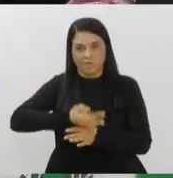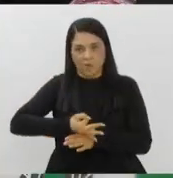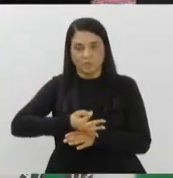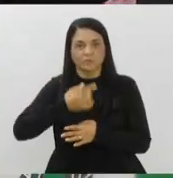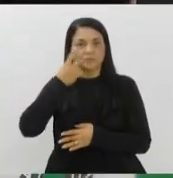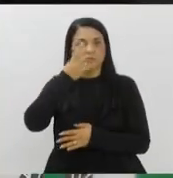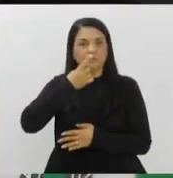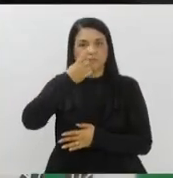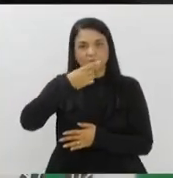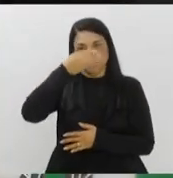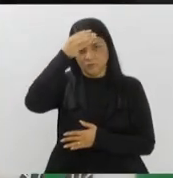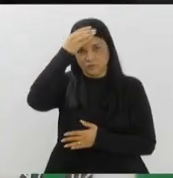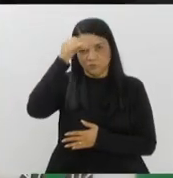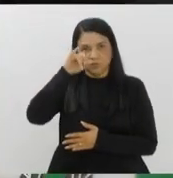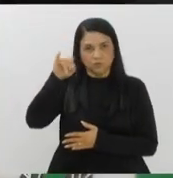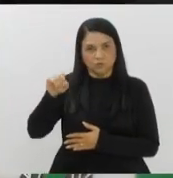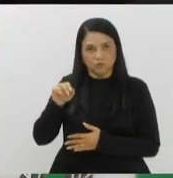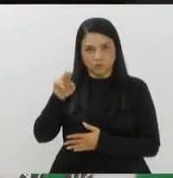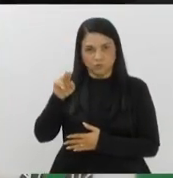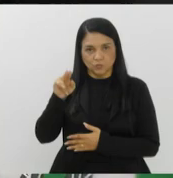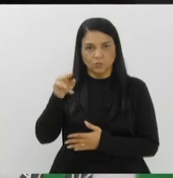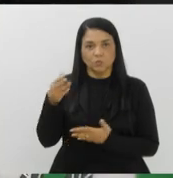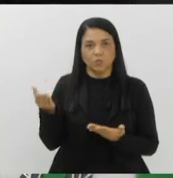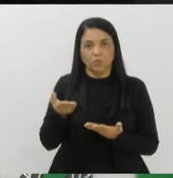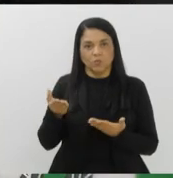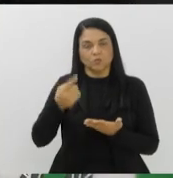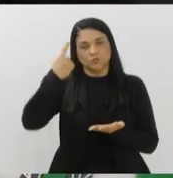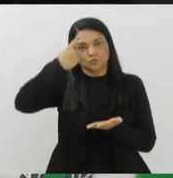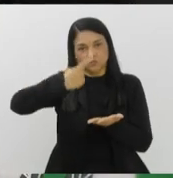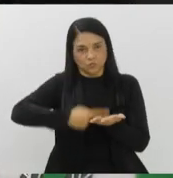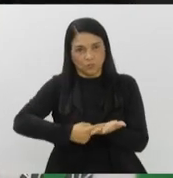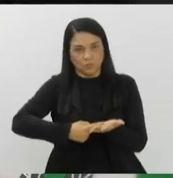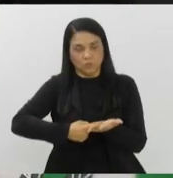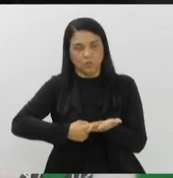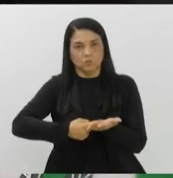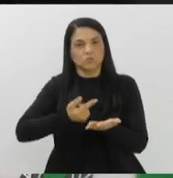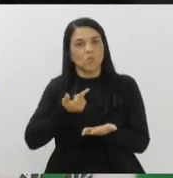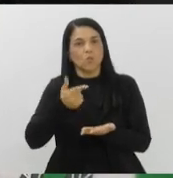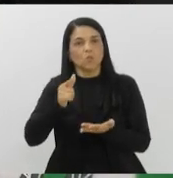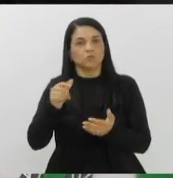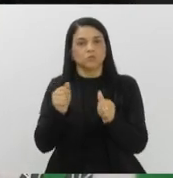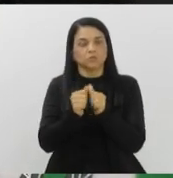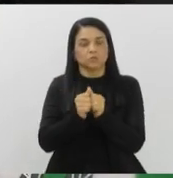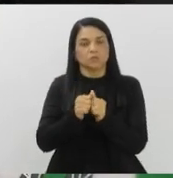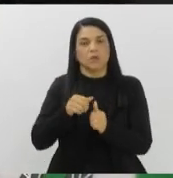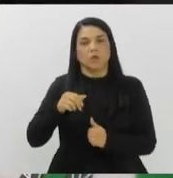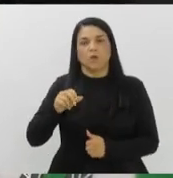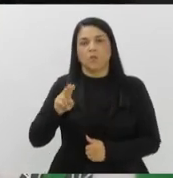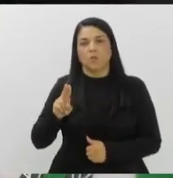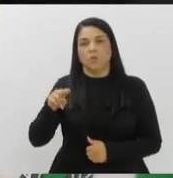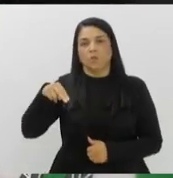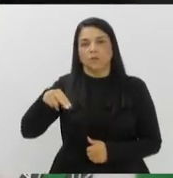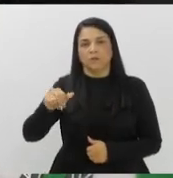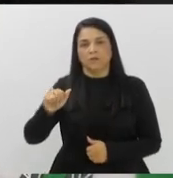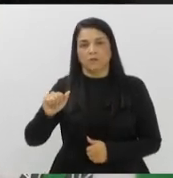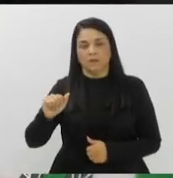deputada Tia Ju, que hoje se encontra no compromisso junto à UNALI, né, que é a União